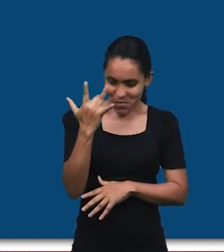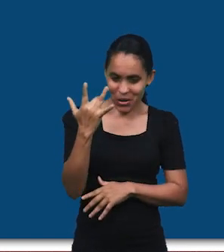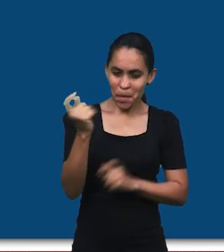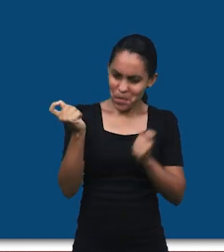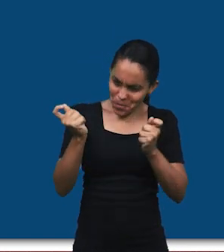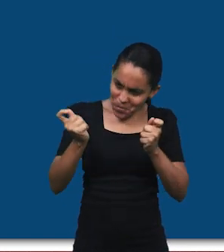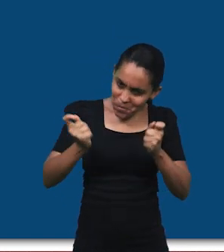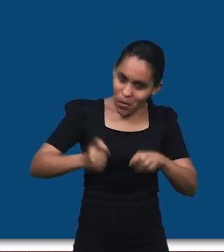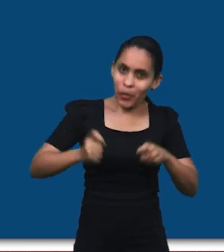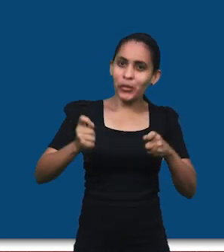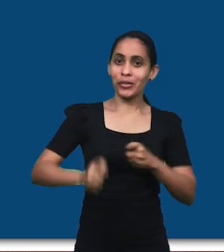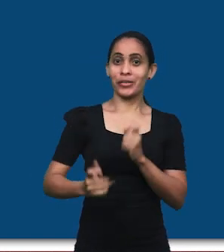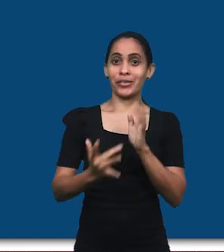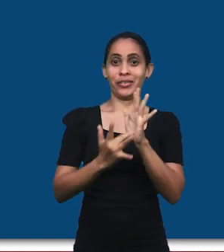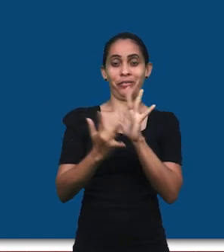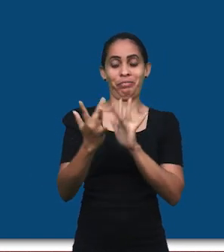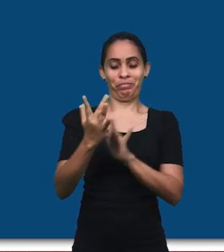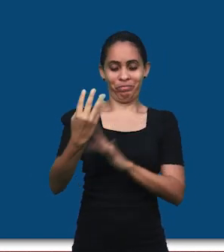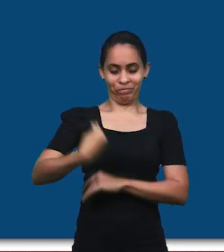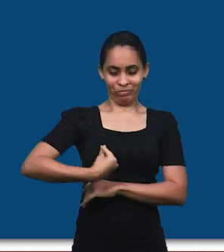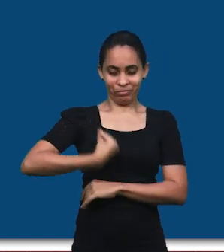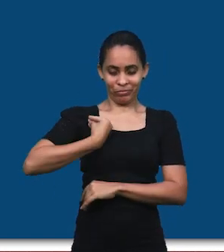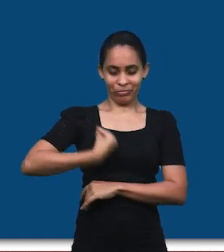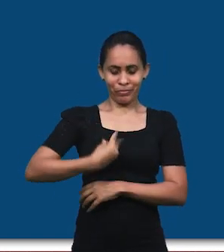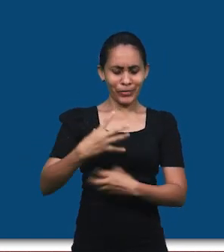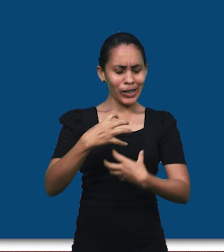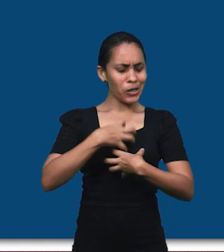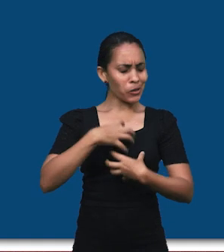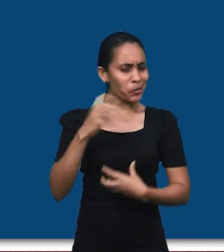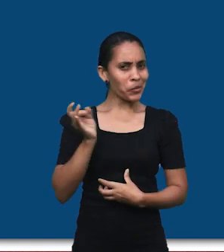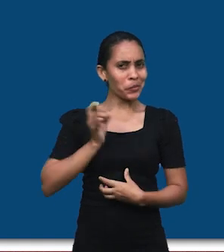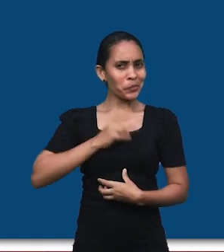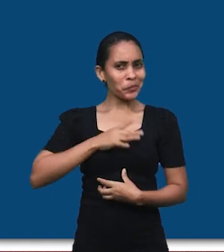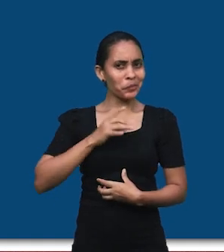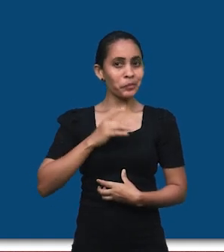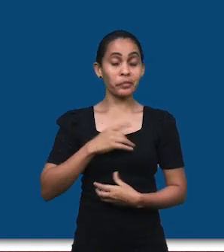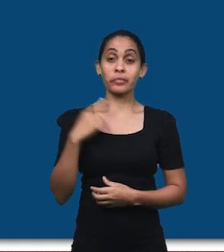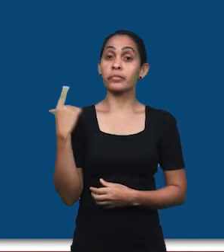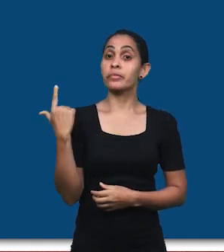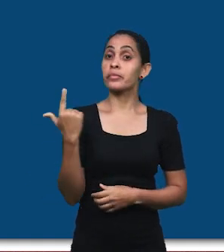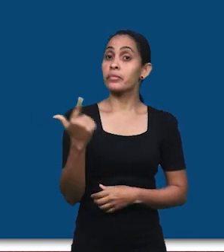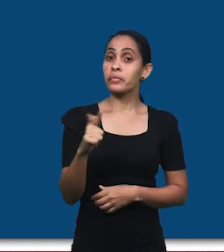amanhã, porque Ele vive,